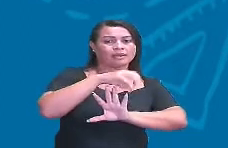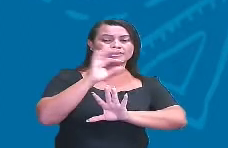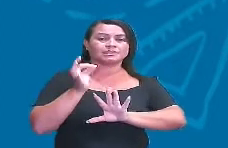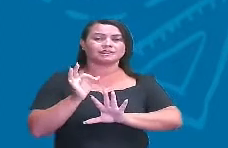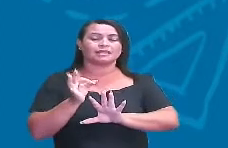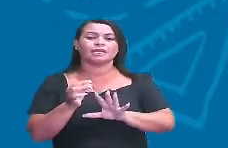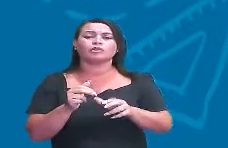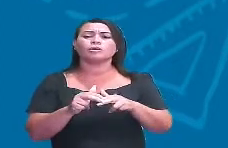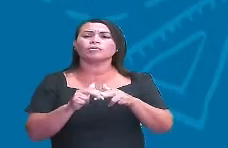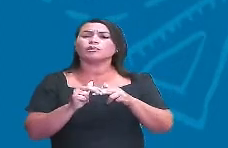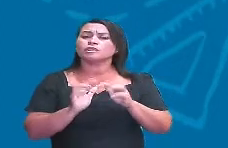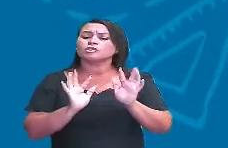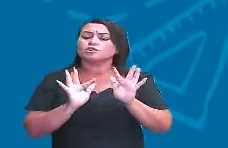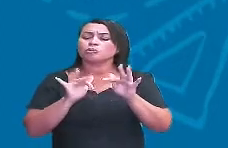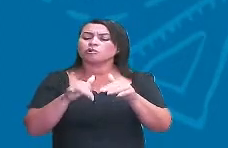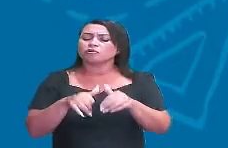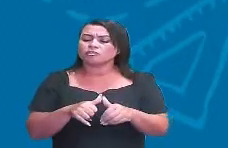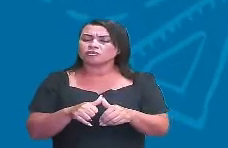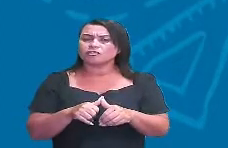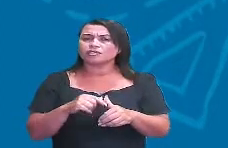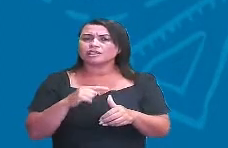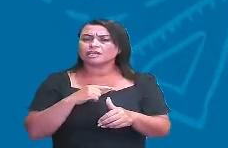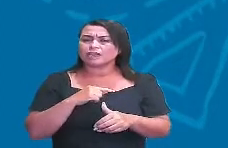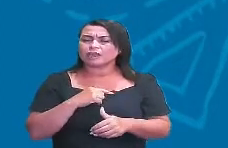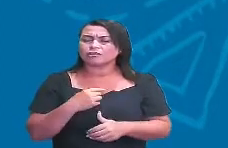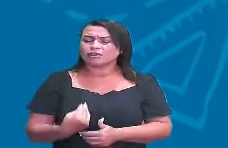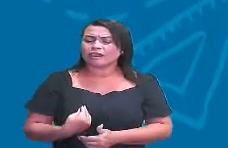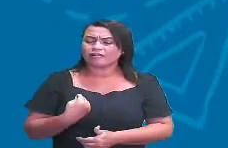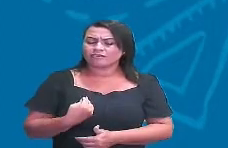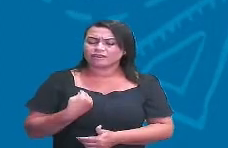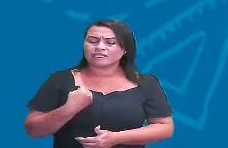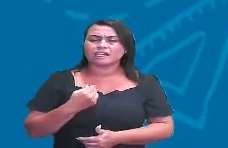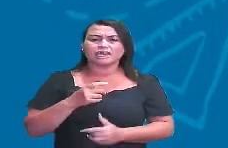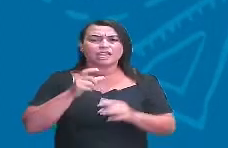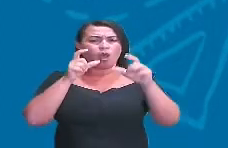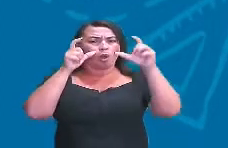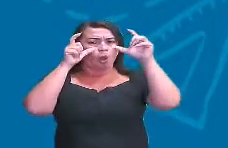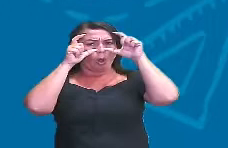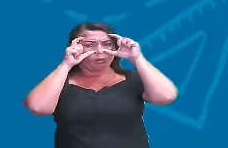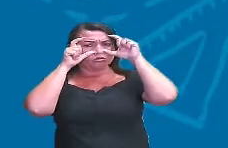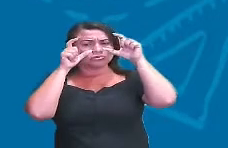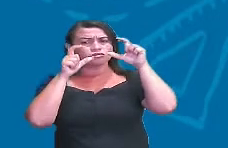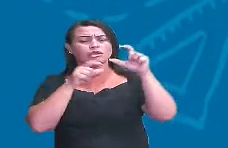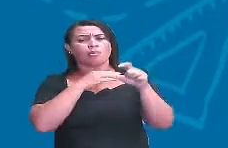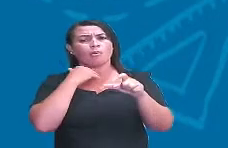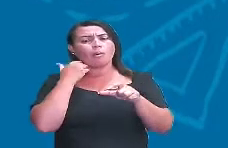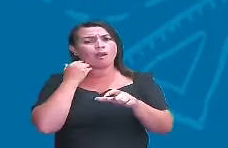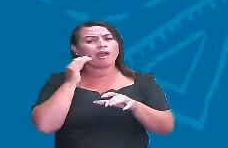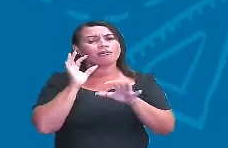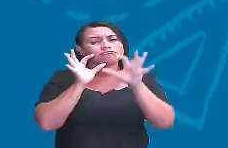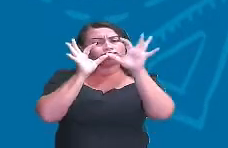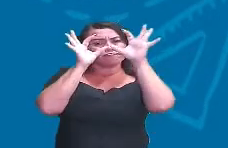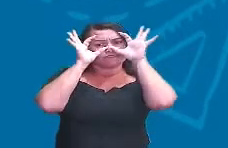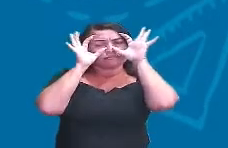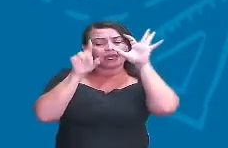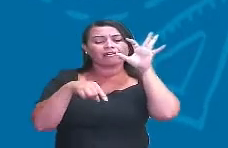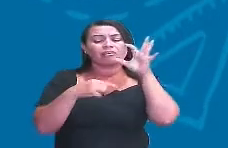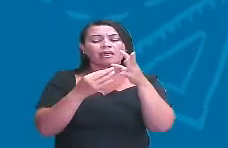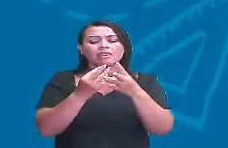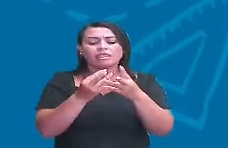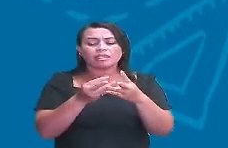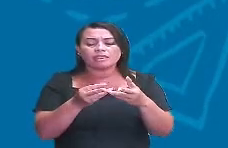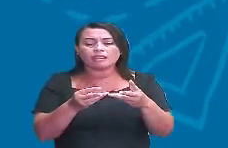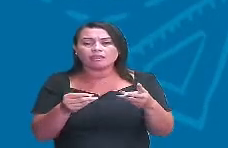alimentar. E por fim, lá no final da vida da corujinha, quando ela vinha morrer, então ela vai se decompor e quem